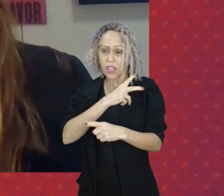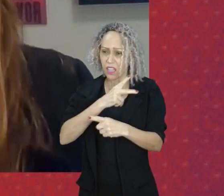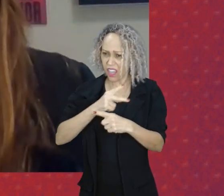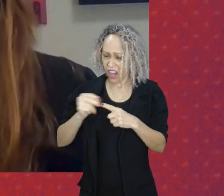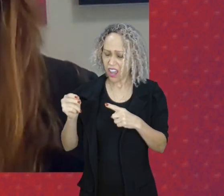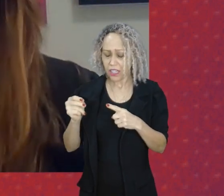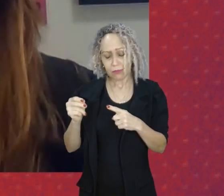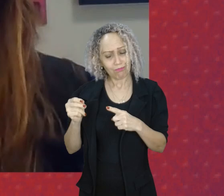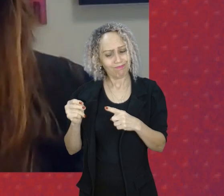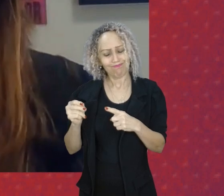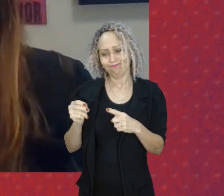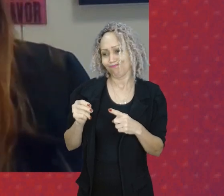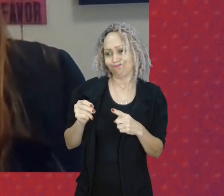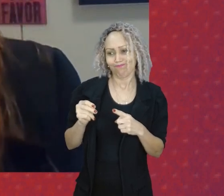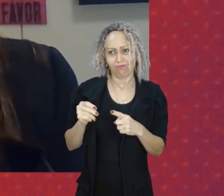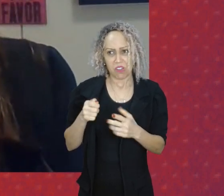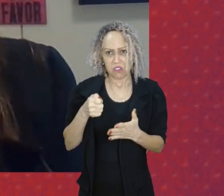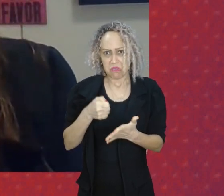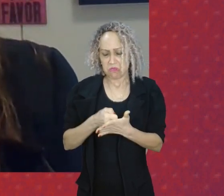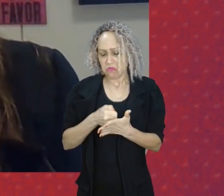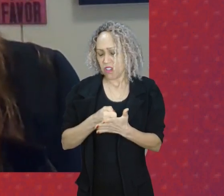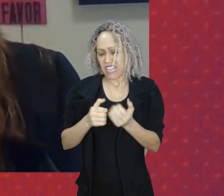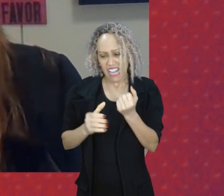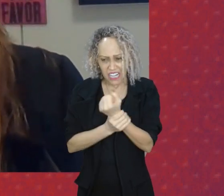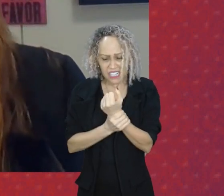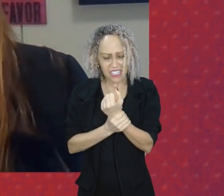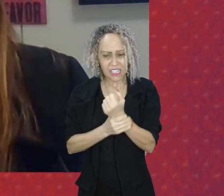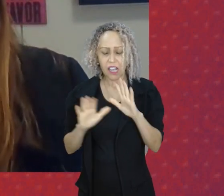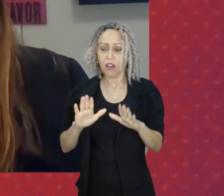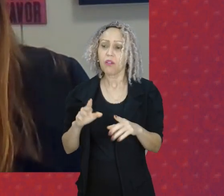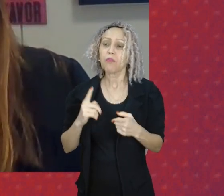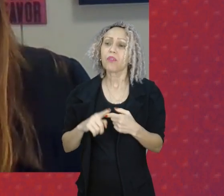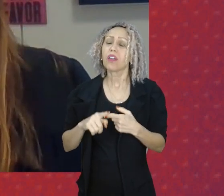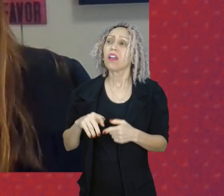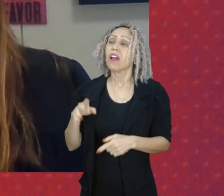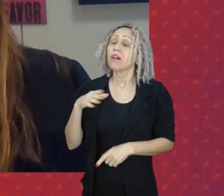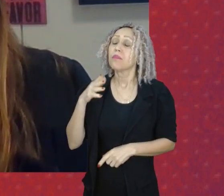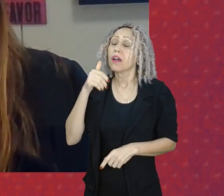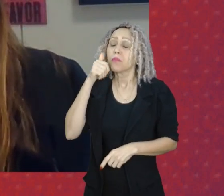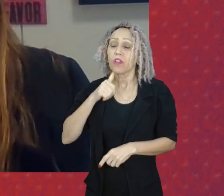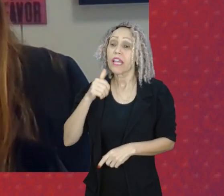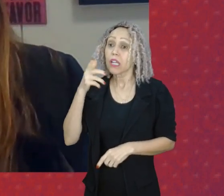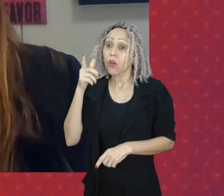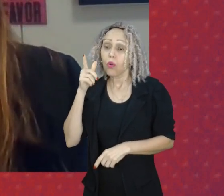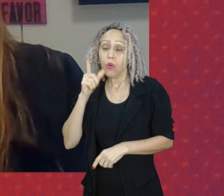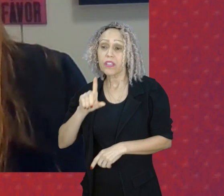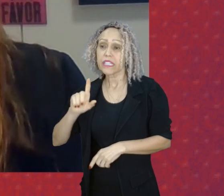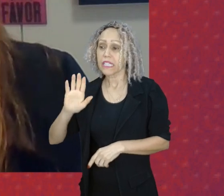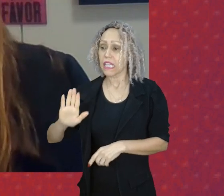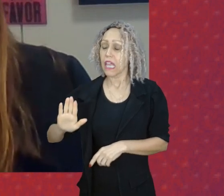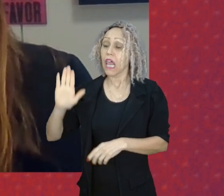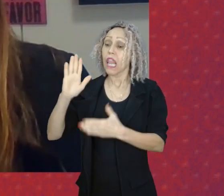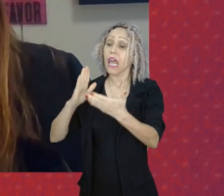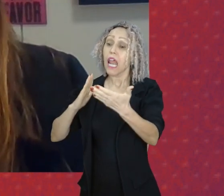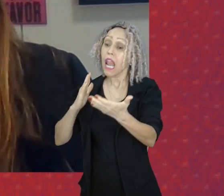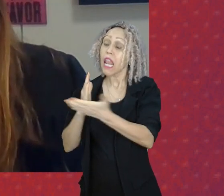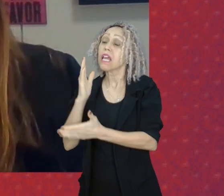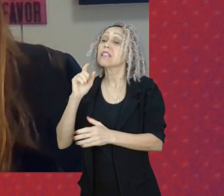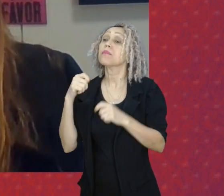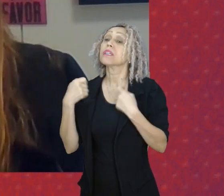eleitas. Porque para que elas consigam ser eleitas, elas precisam de outros incentivos, né? Então, elas só terem garantia de que vão